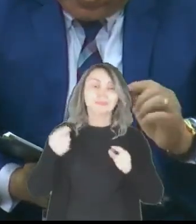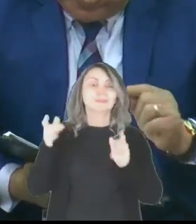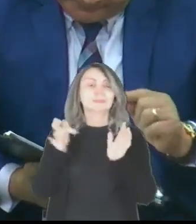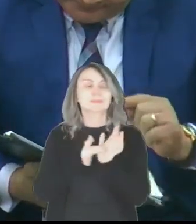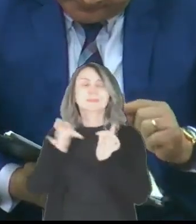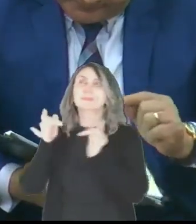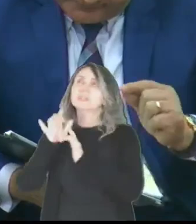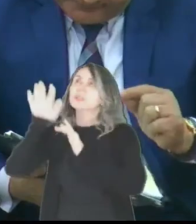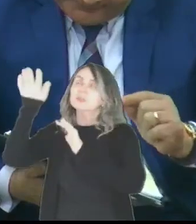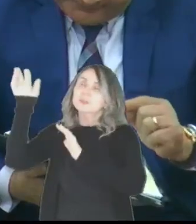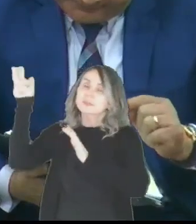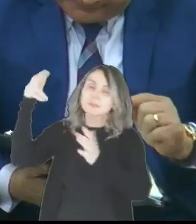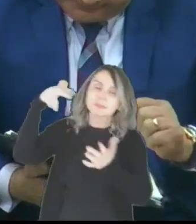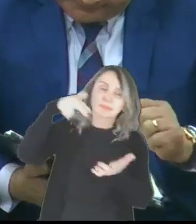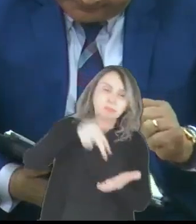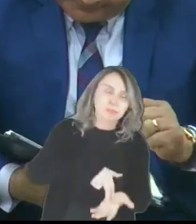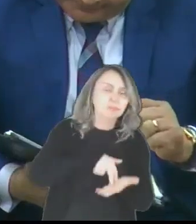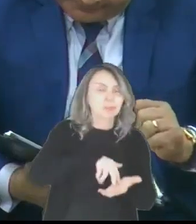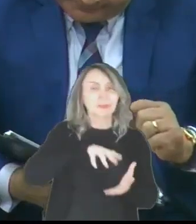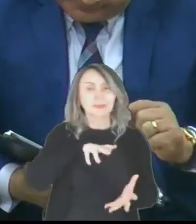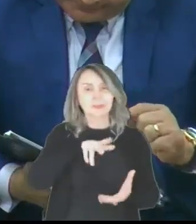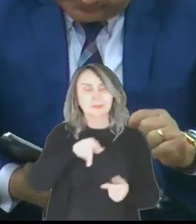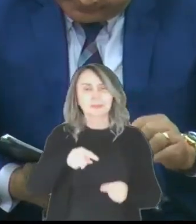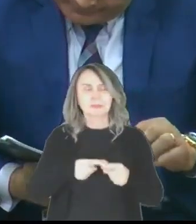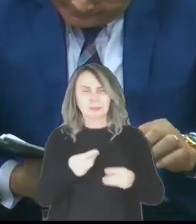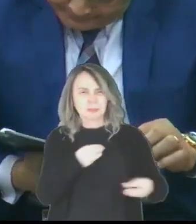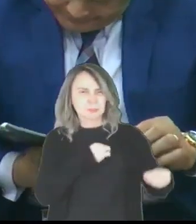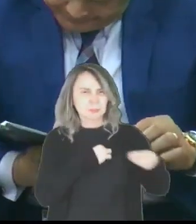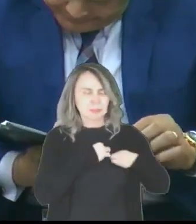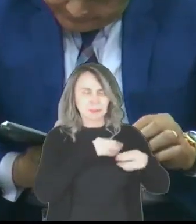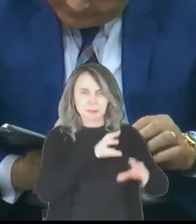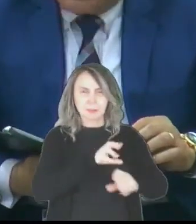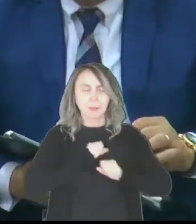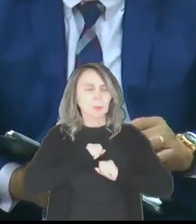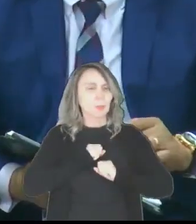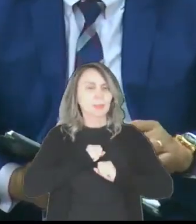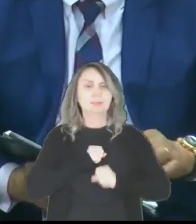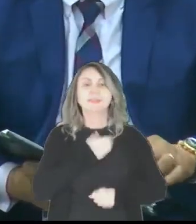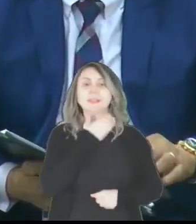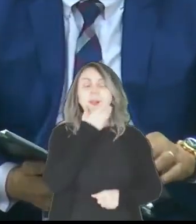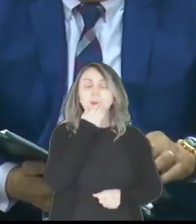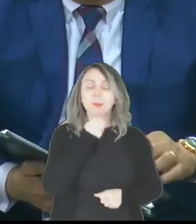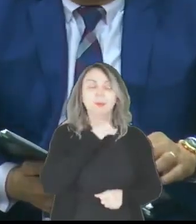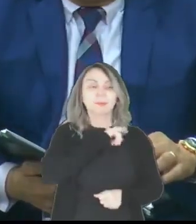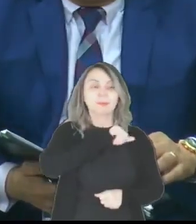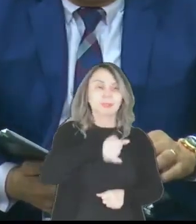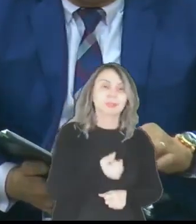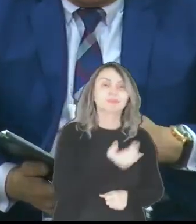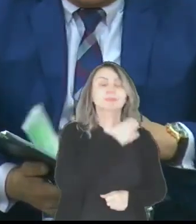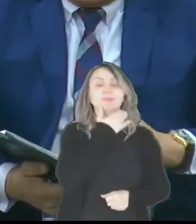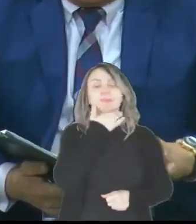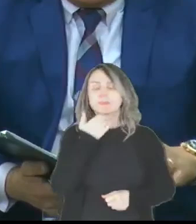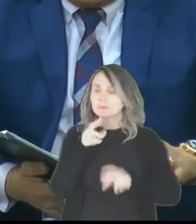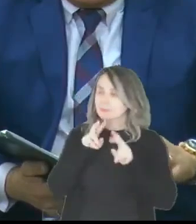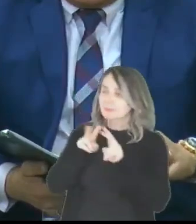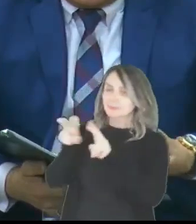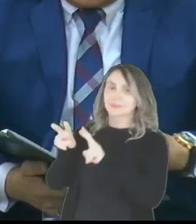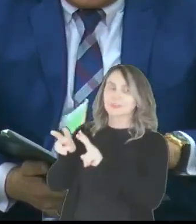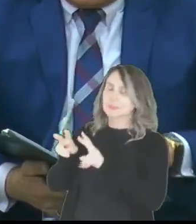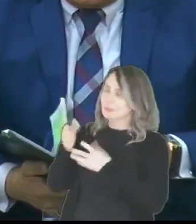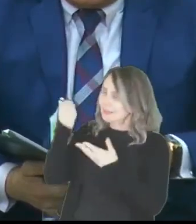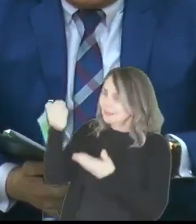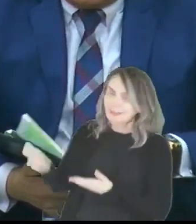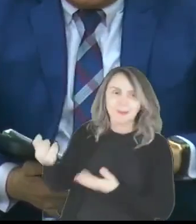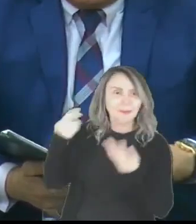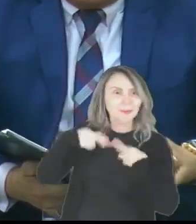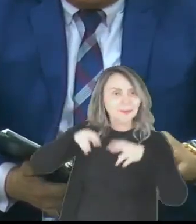se contaminou. A Bíblia diz que João Batista olhou para ele e disse: eis o Cordeiro de Deus que tira o